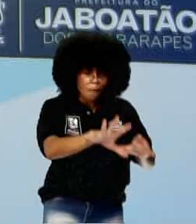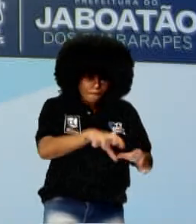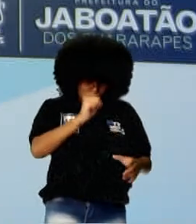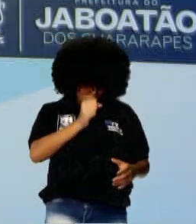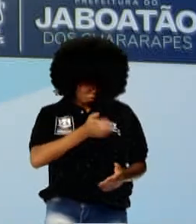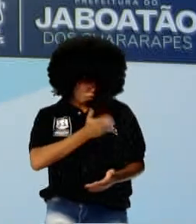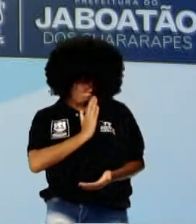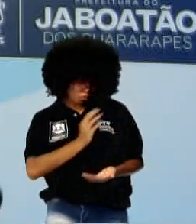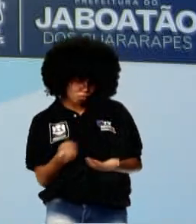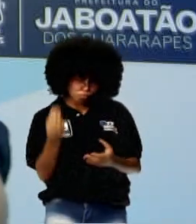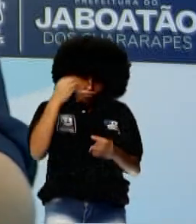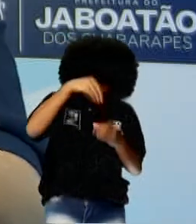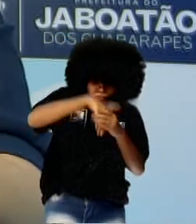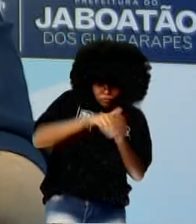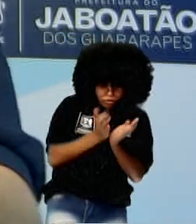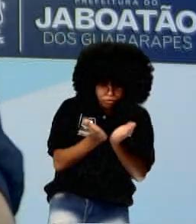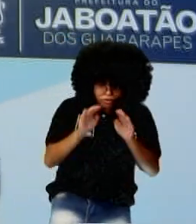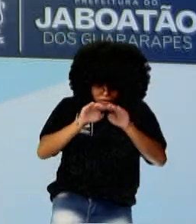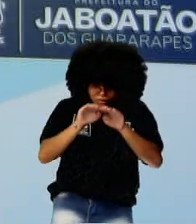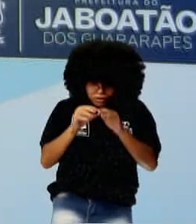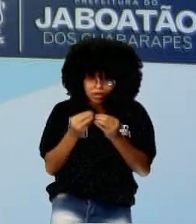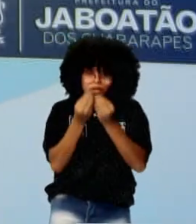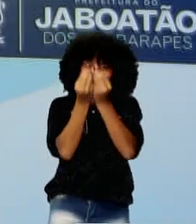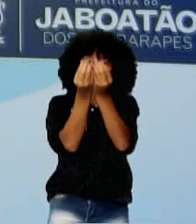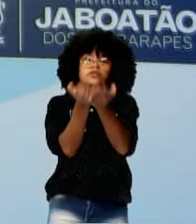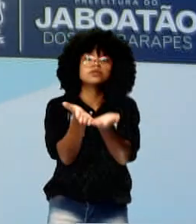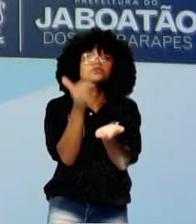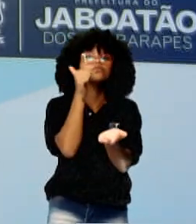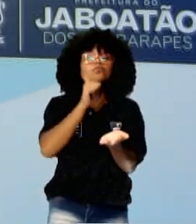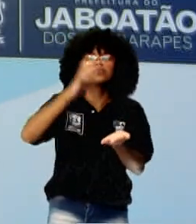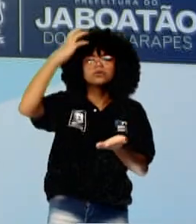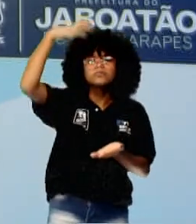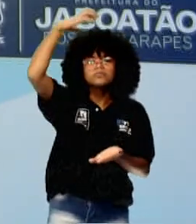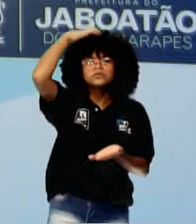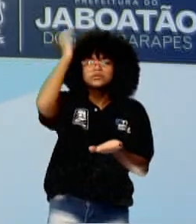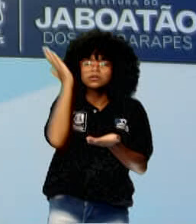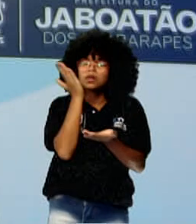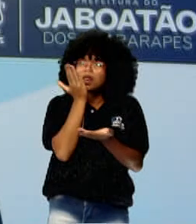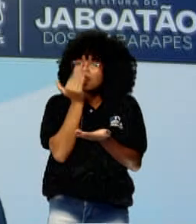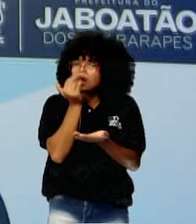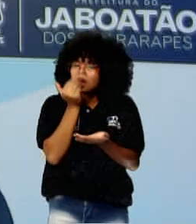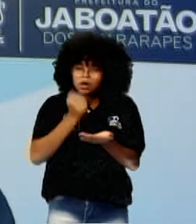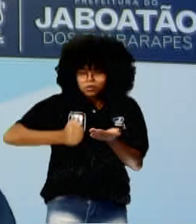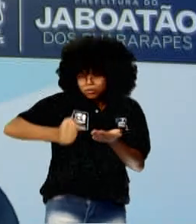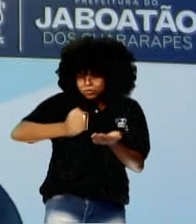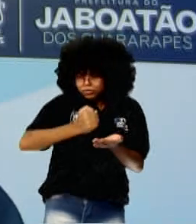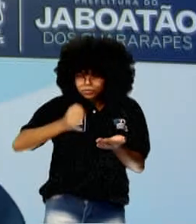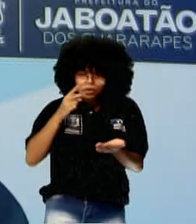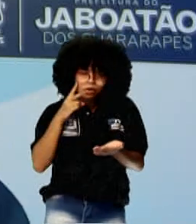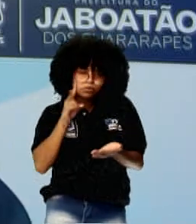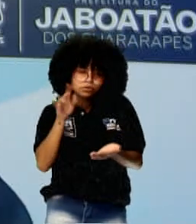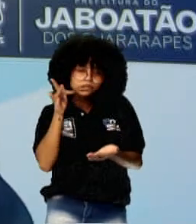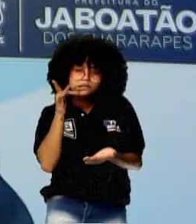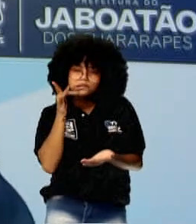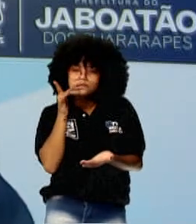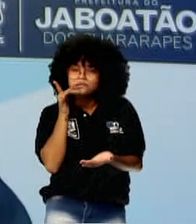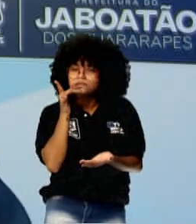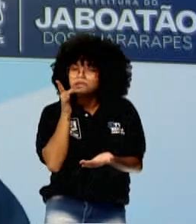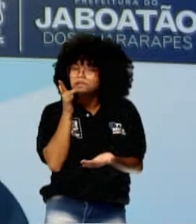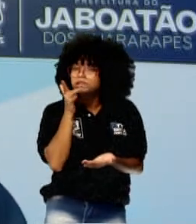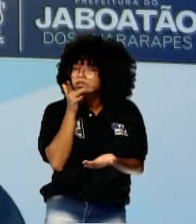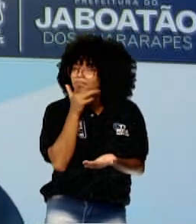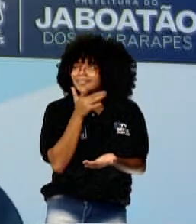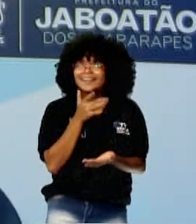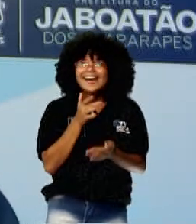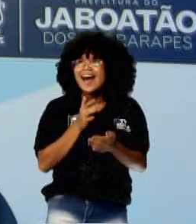coração e botou na caixinha e entregou para a rainha, que se deliciou quando viu aquilo ali. Ah, ela